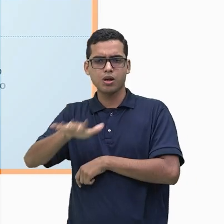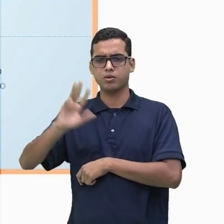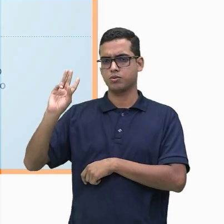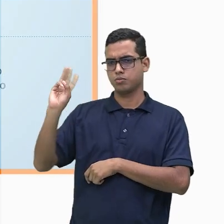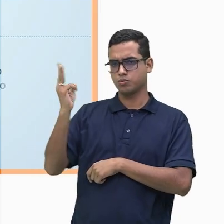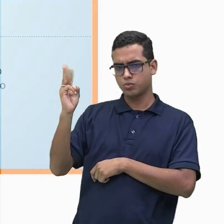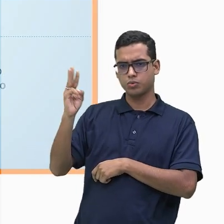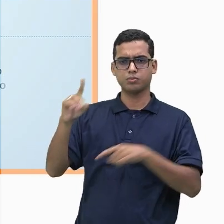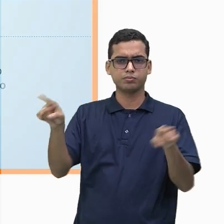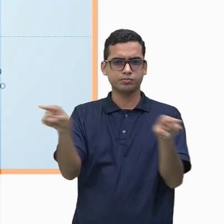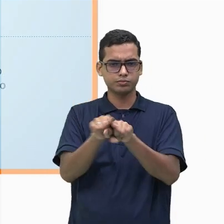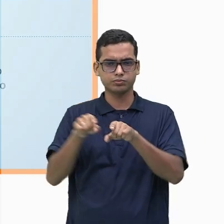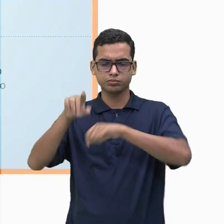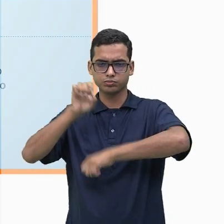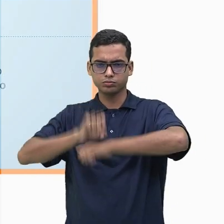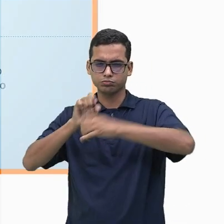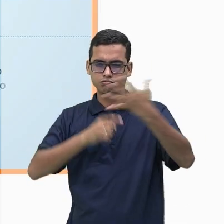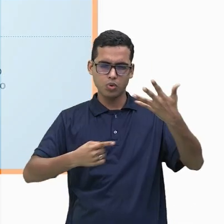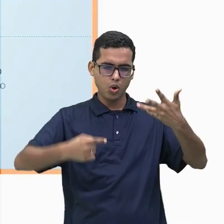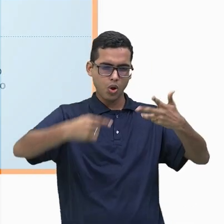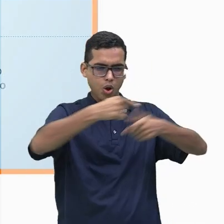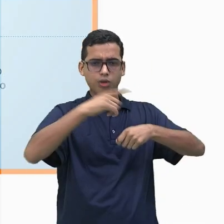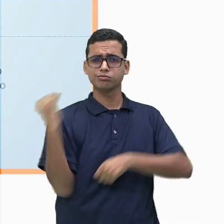tá? Então, a gente observa aí a importância da